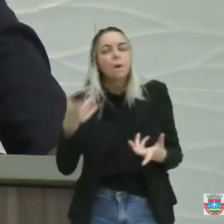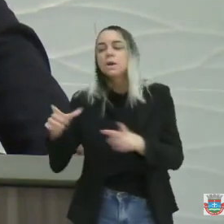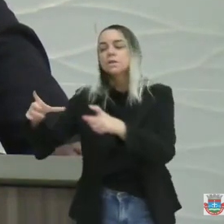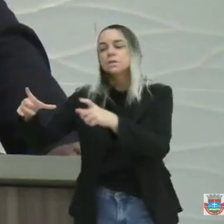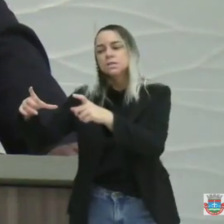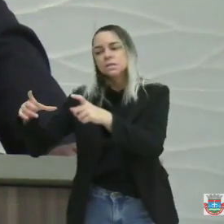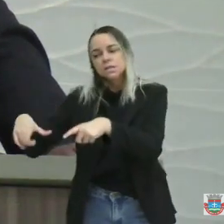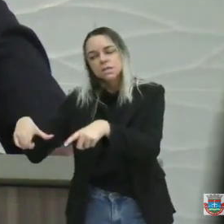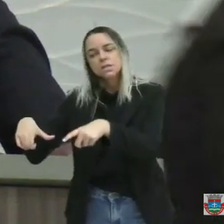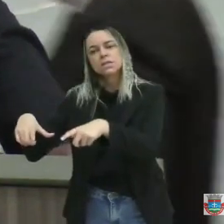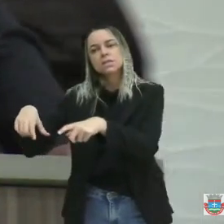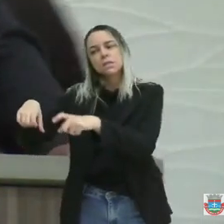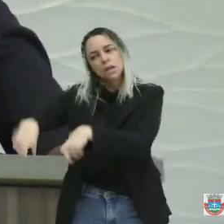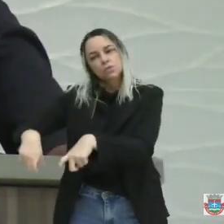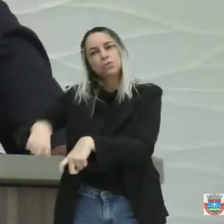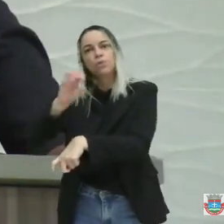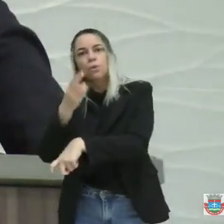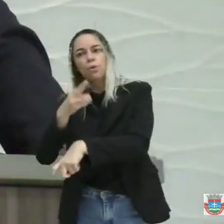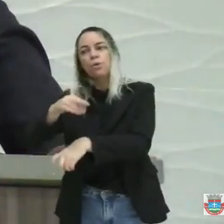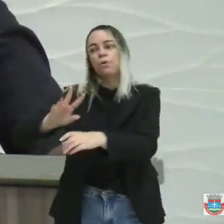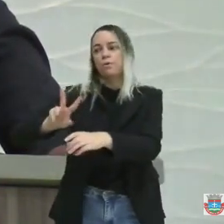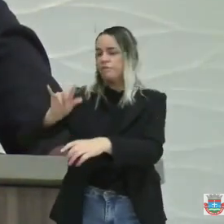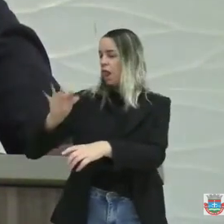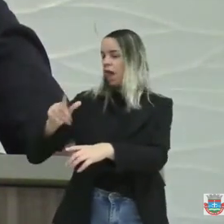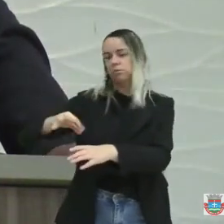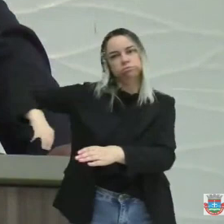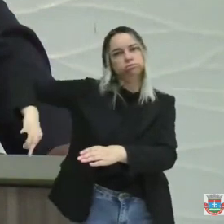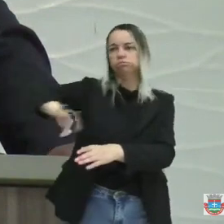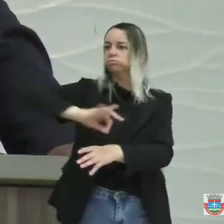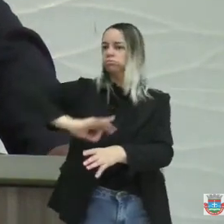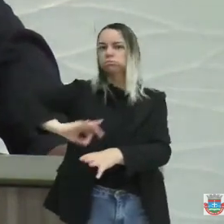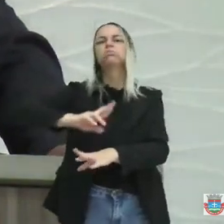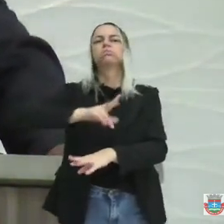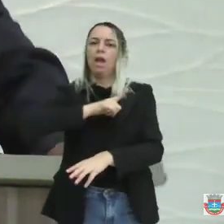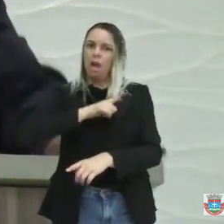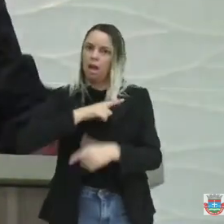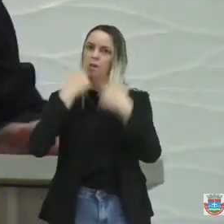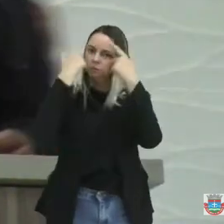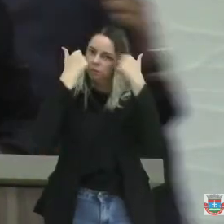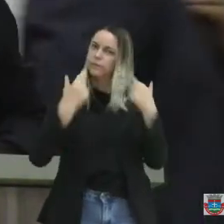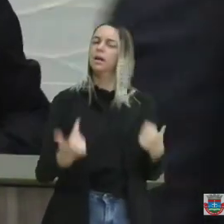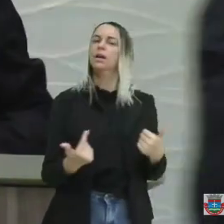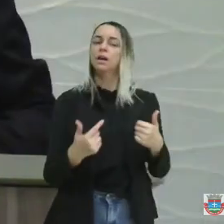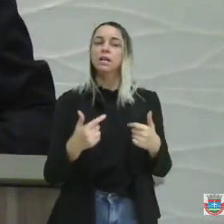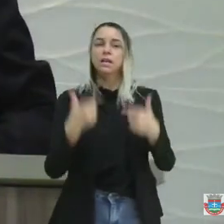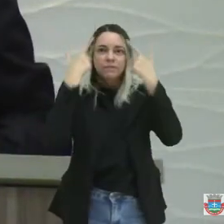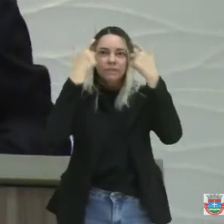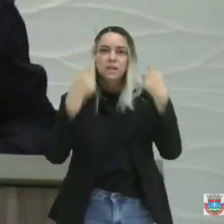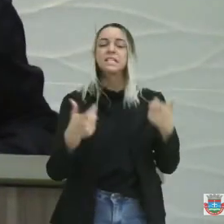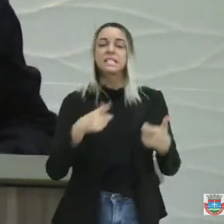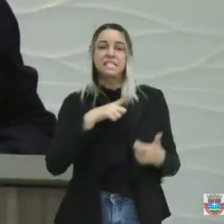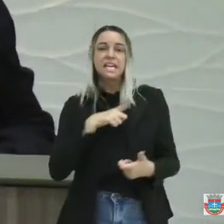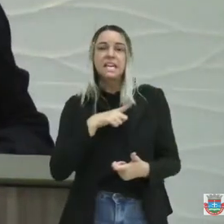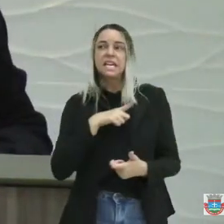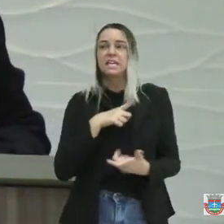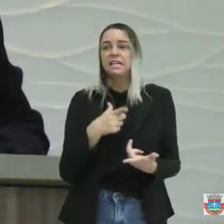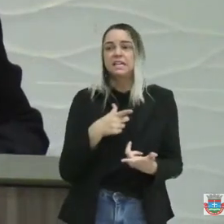E com a iluminação boa, evita muita coisa. Aqui o nosso